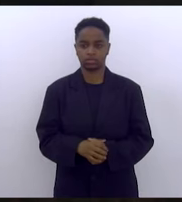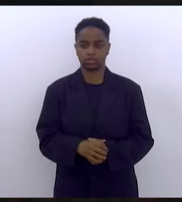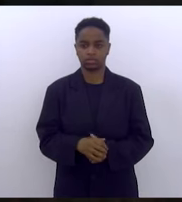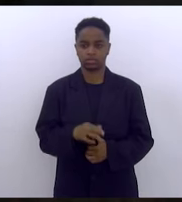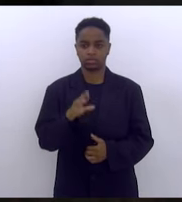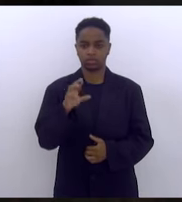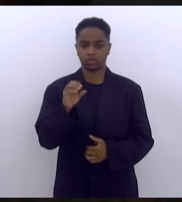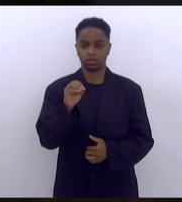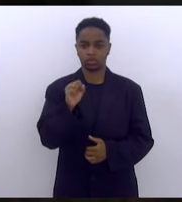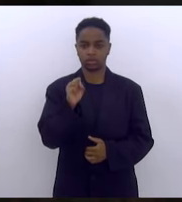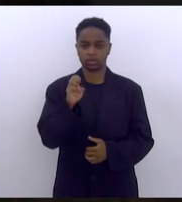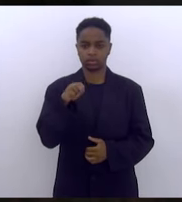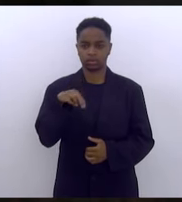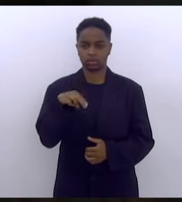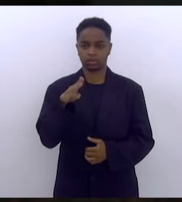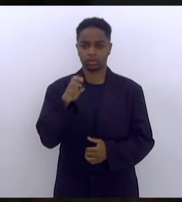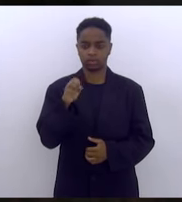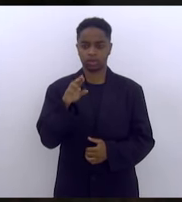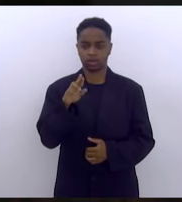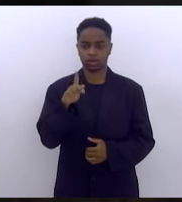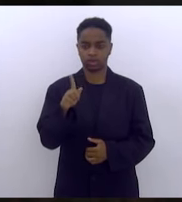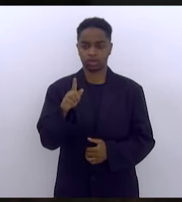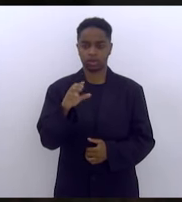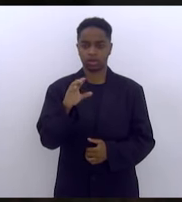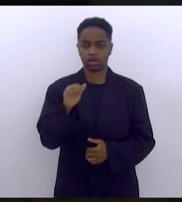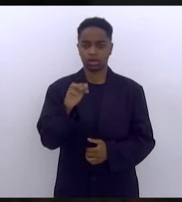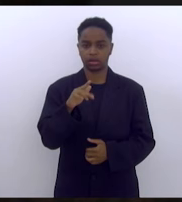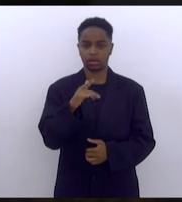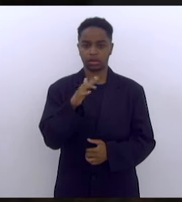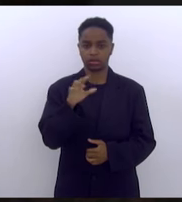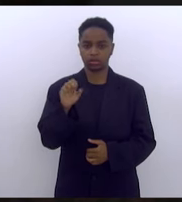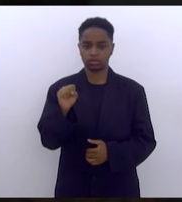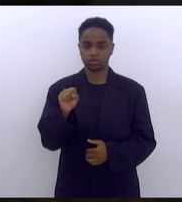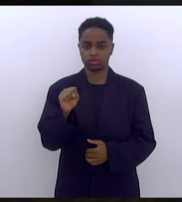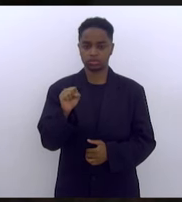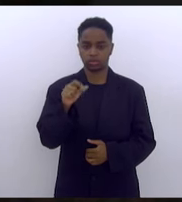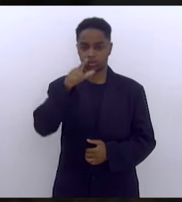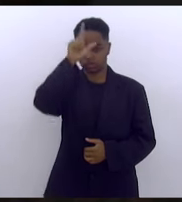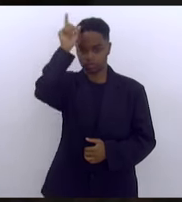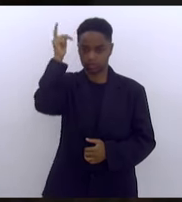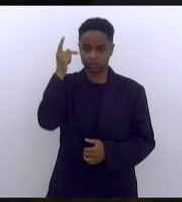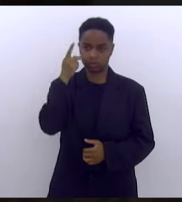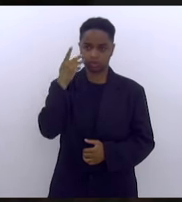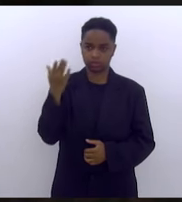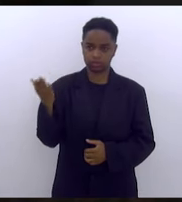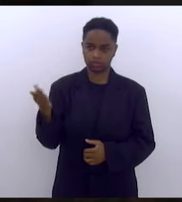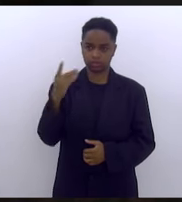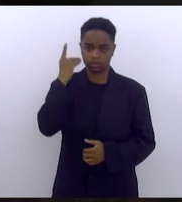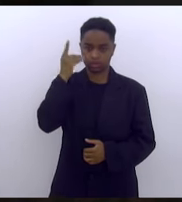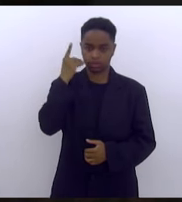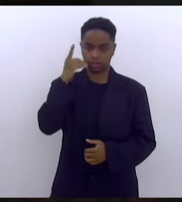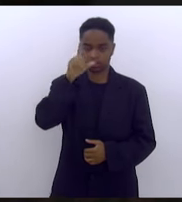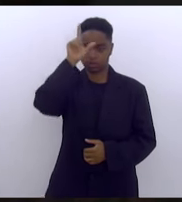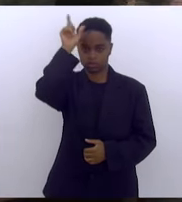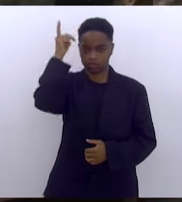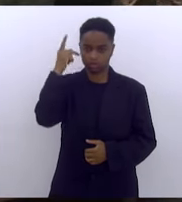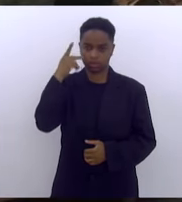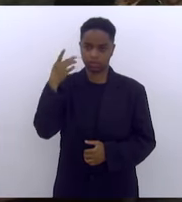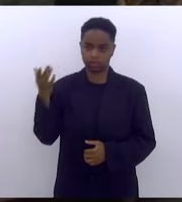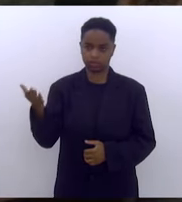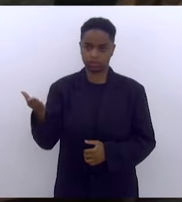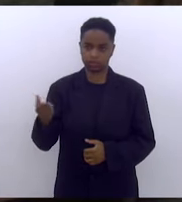Rosenberg Reis. Carlinho do BNH. Luiz Paulo, nosso nobre deputado Luiz Paulo.